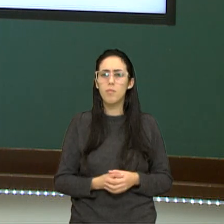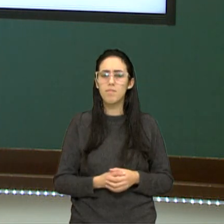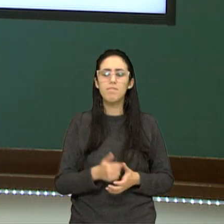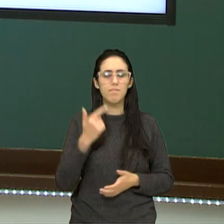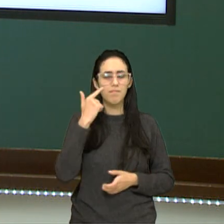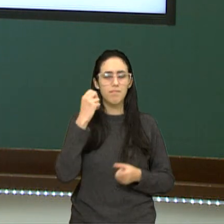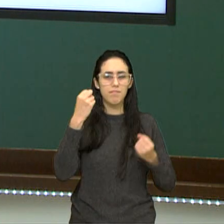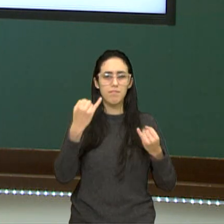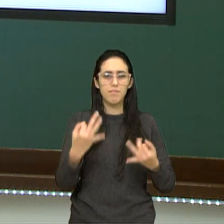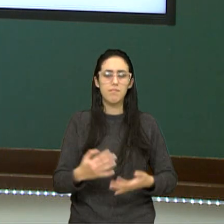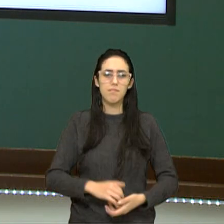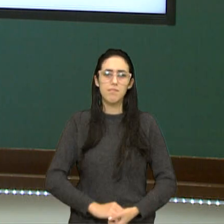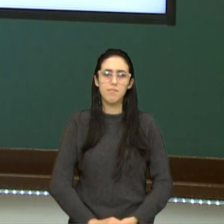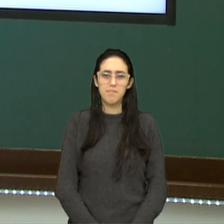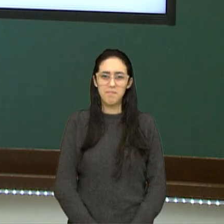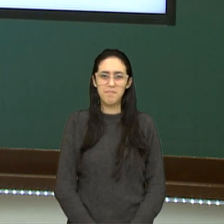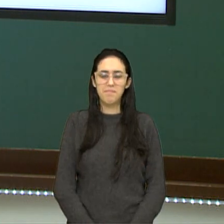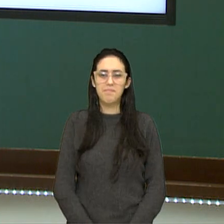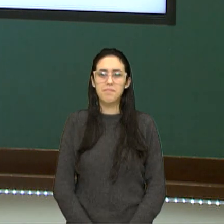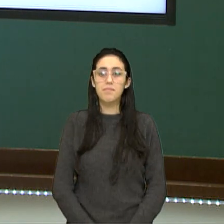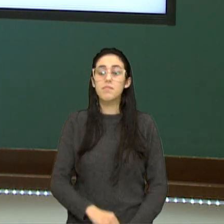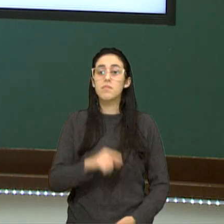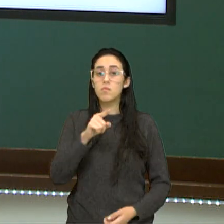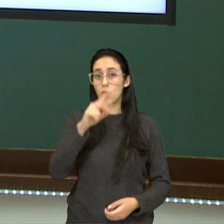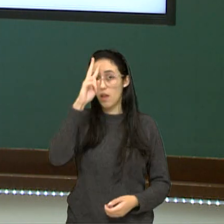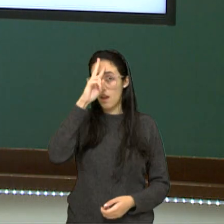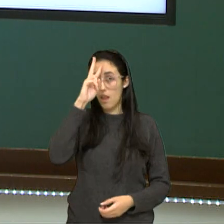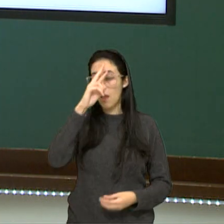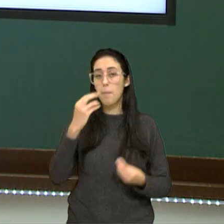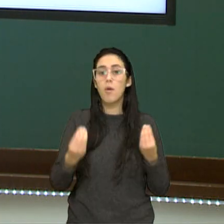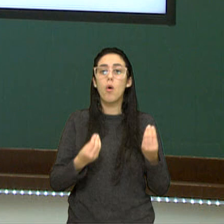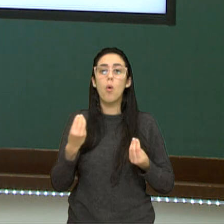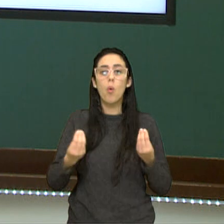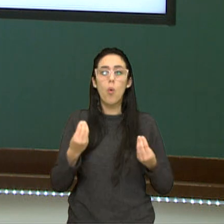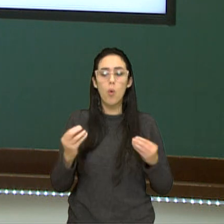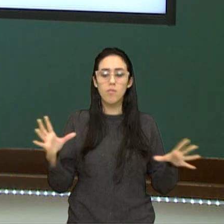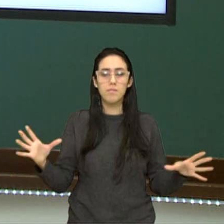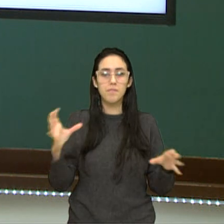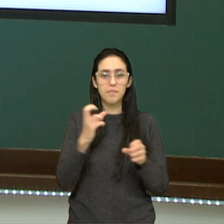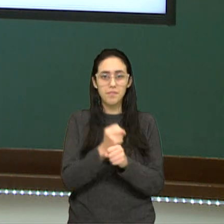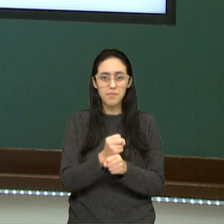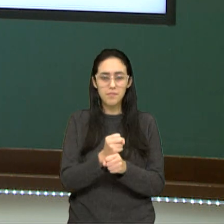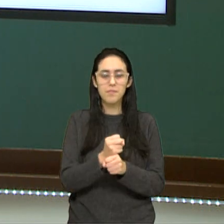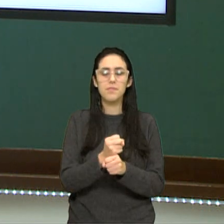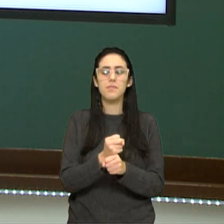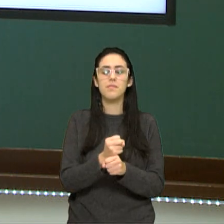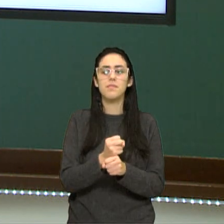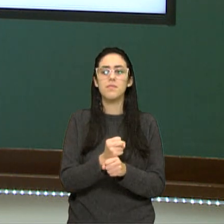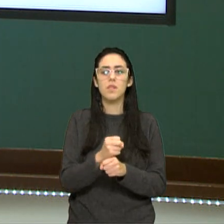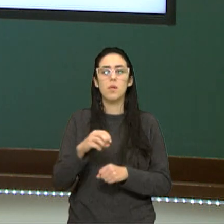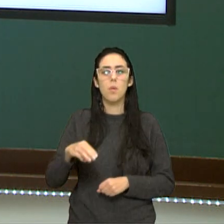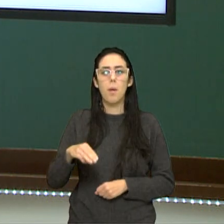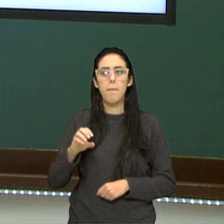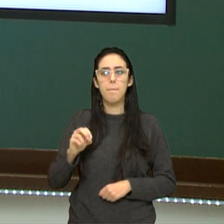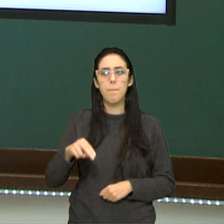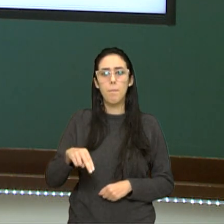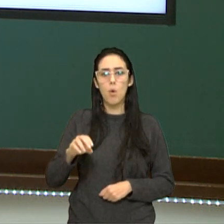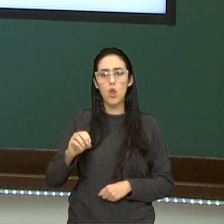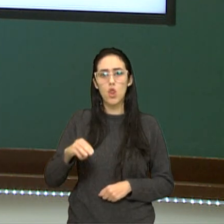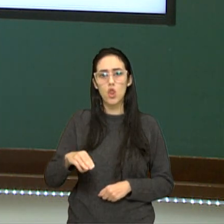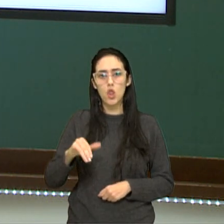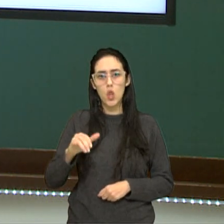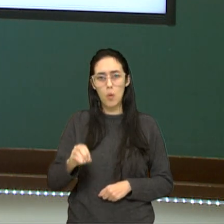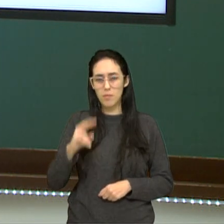Vamos descobrindo. Você se lembra como realizamos a adição algébrica de monômios? Lá nos monômios,